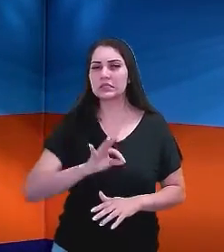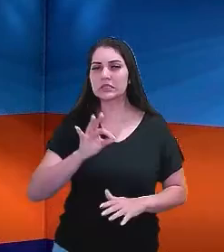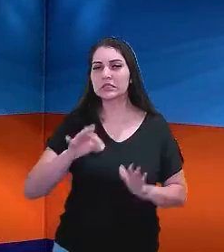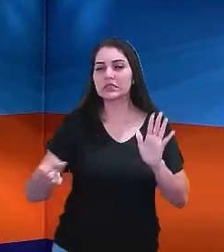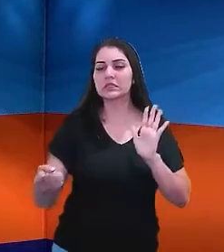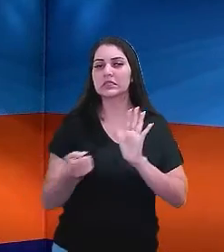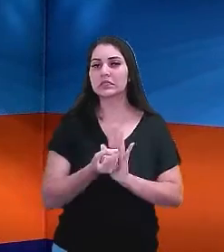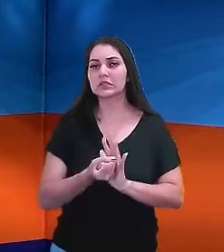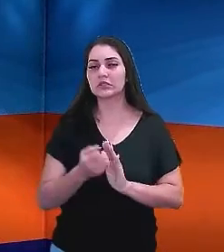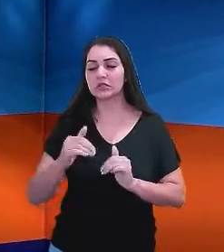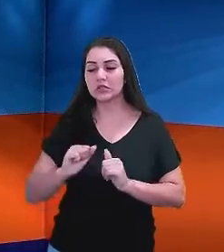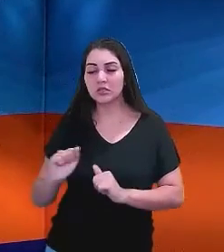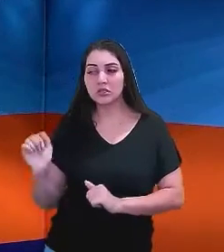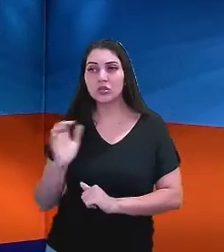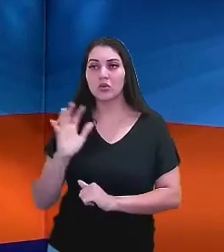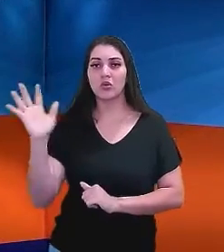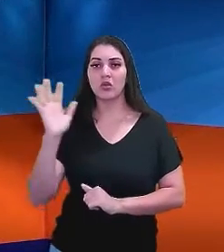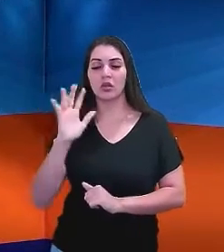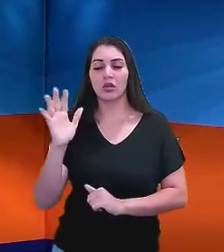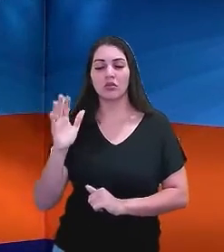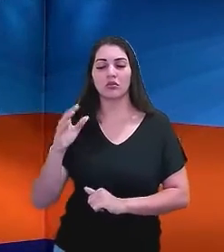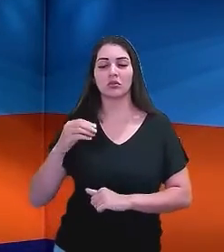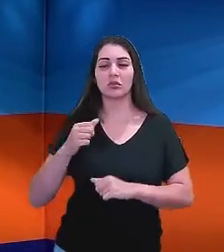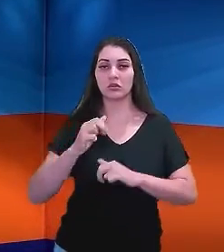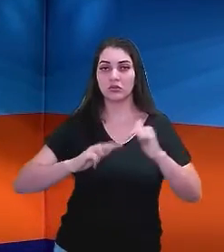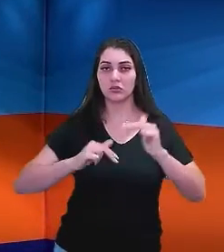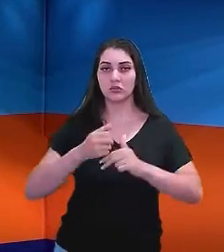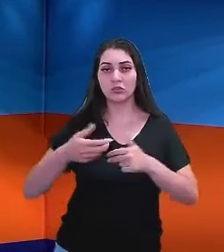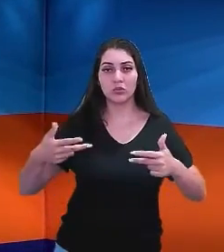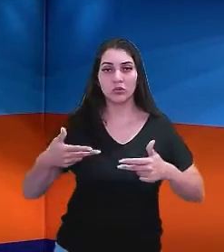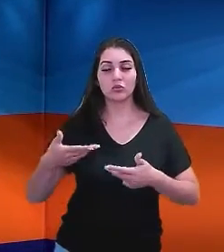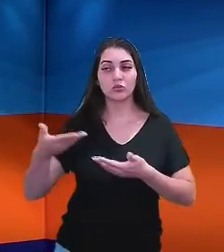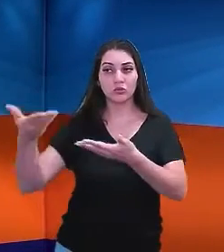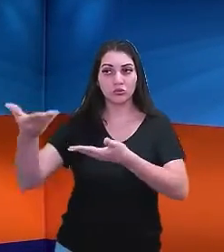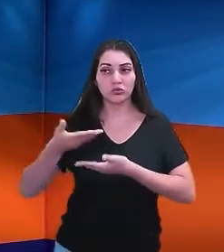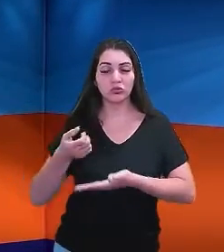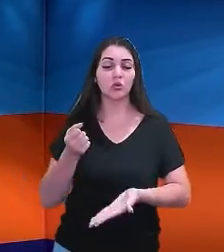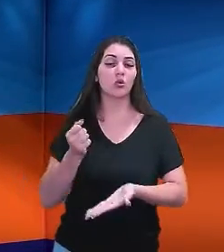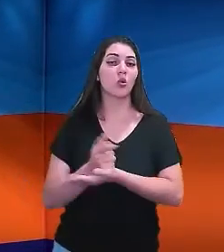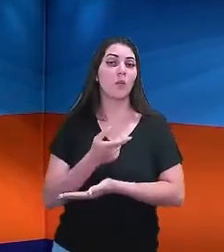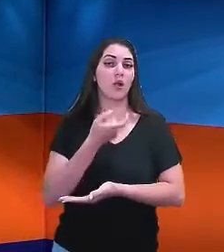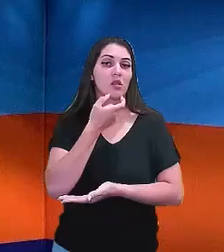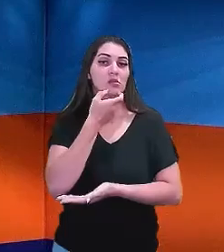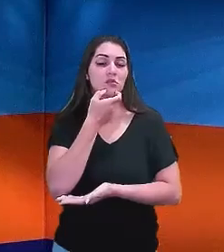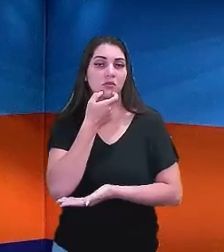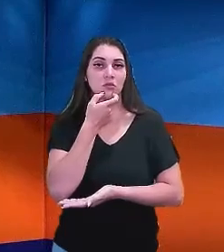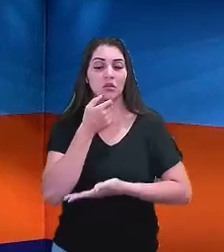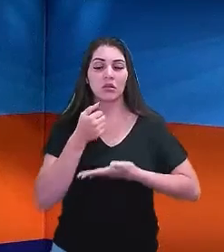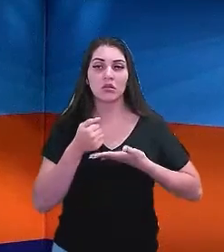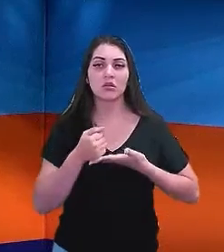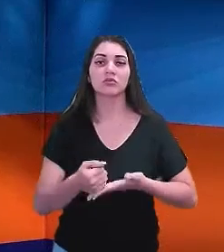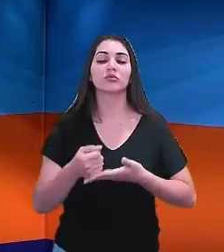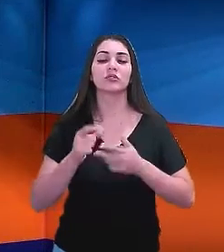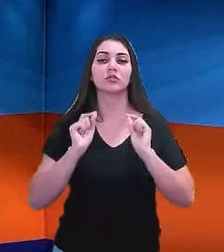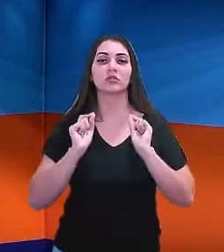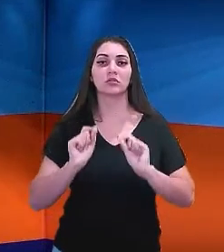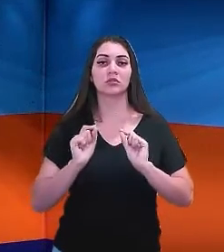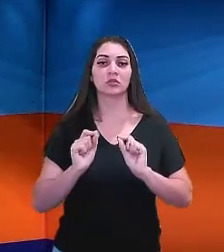de produtos vindos ou comprados dos ingleses, ela contribuísse